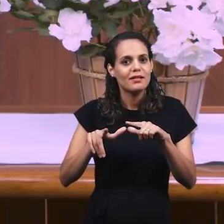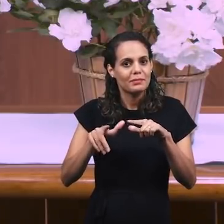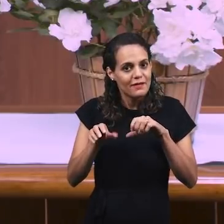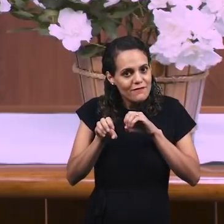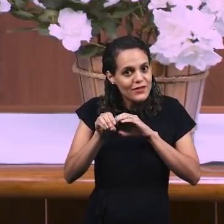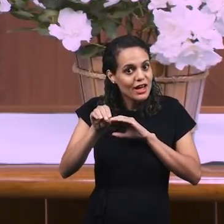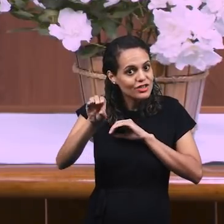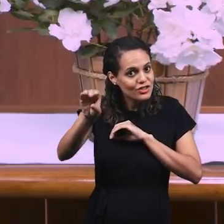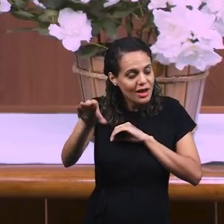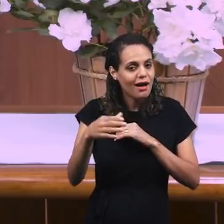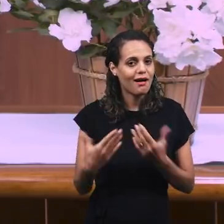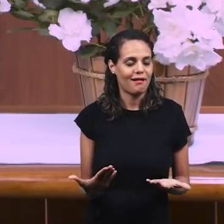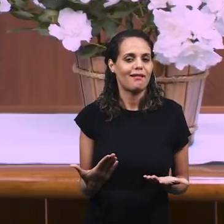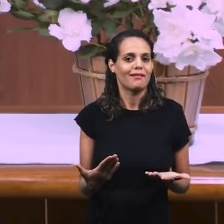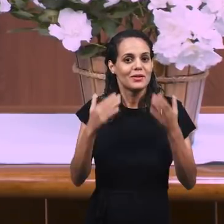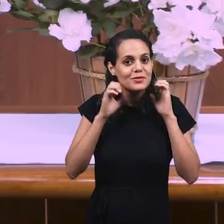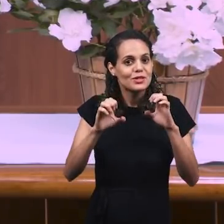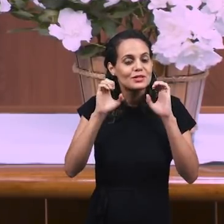quê?